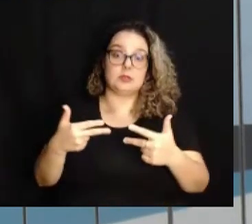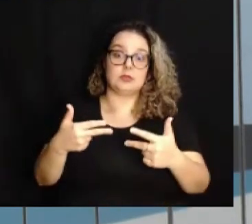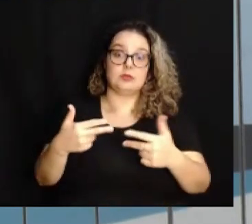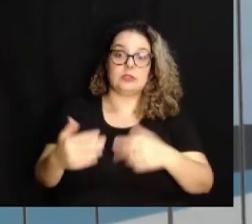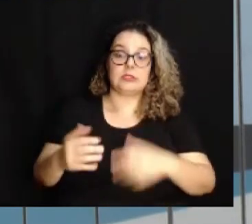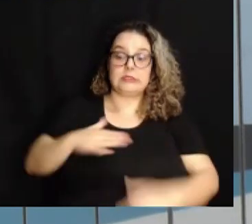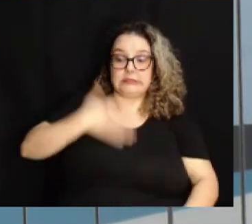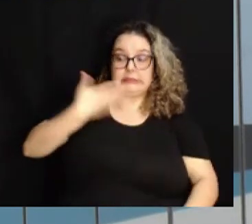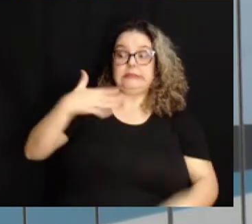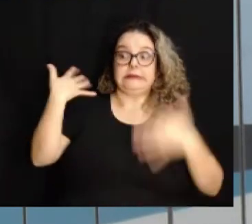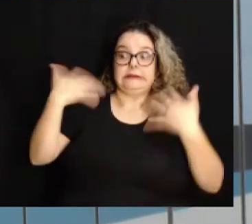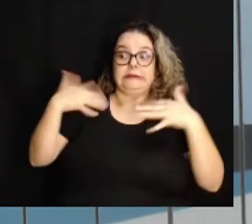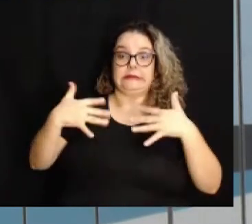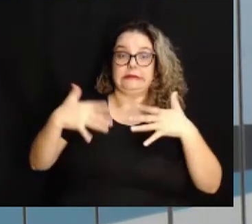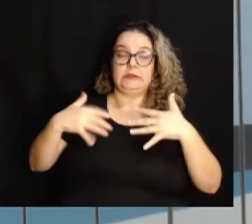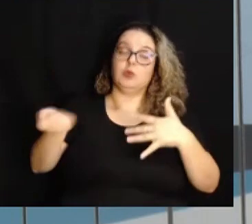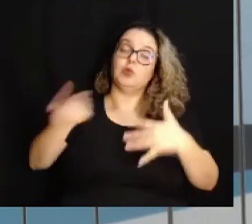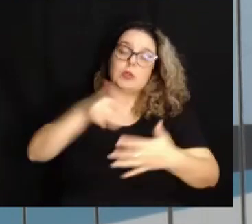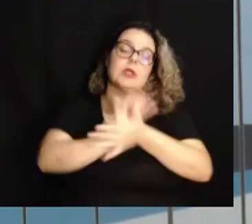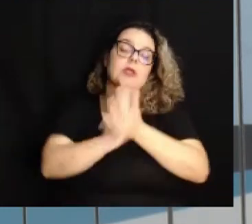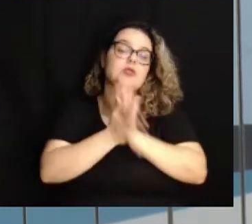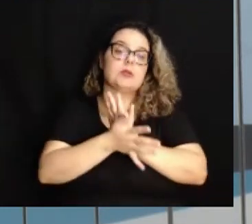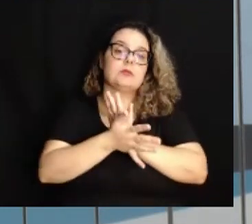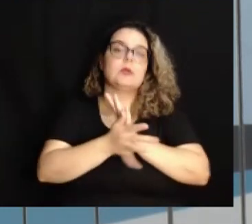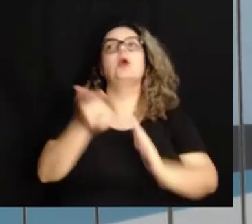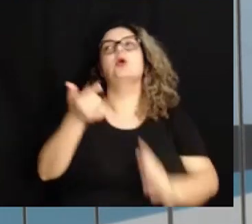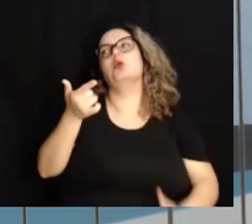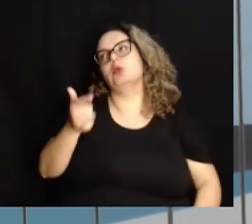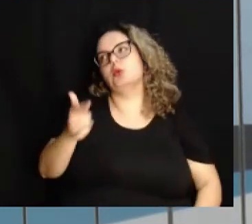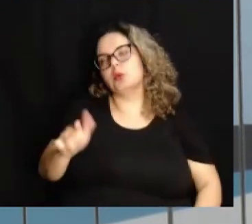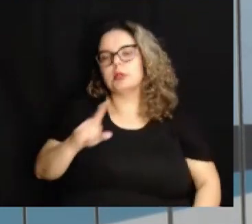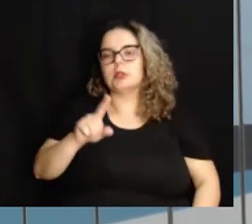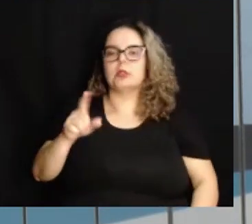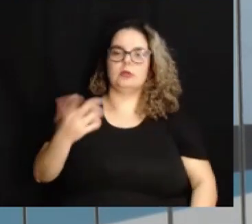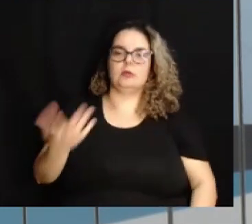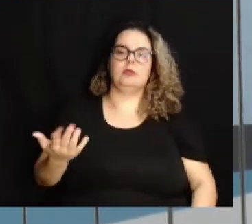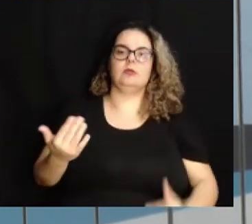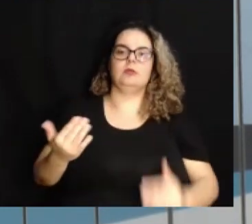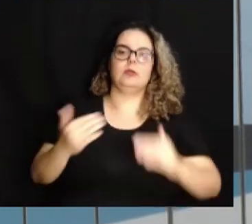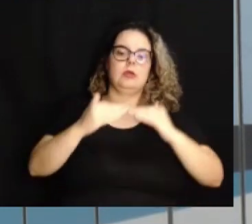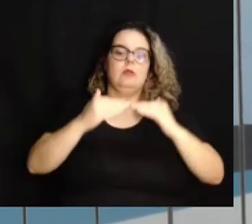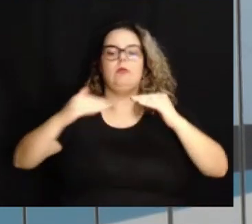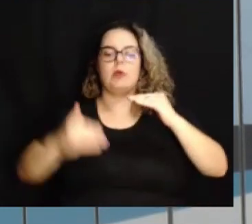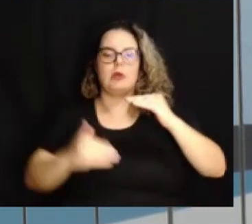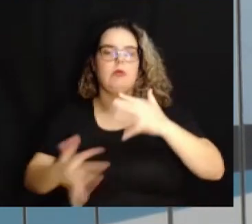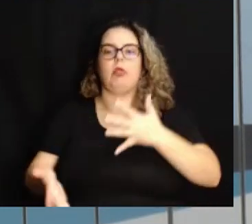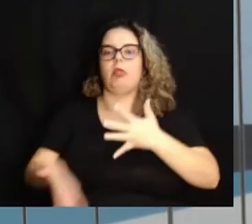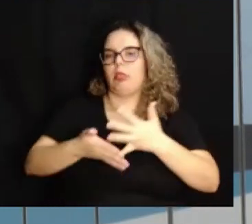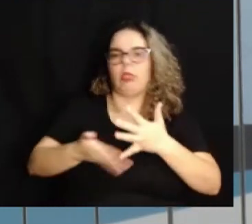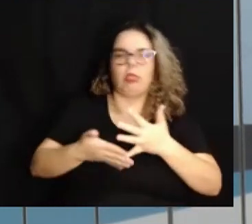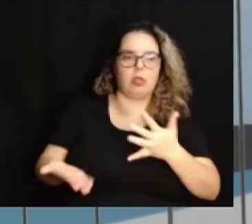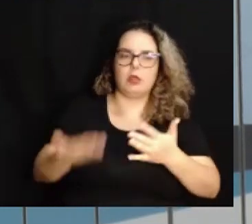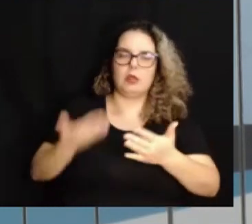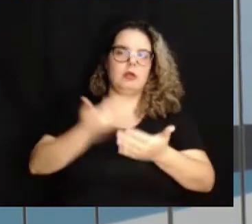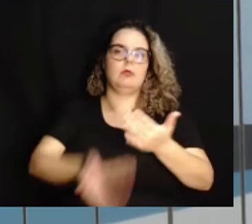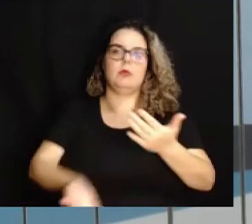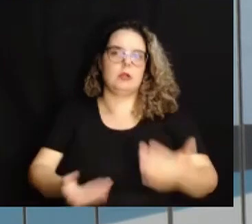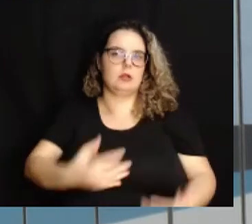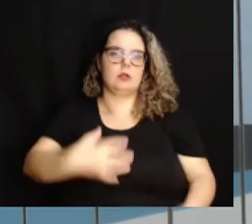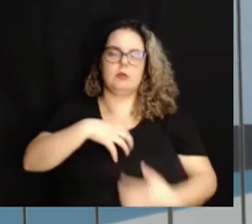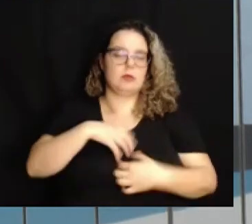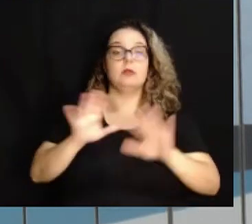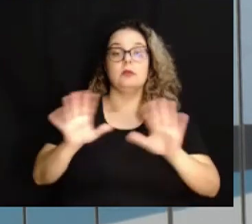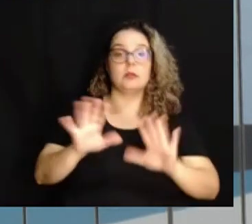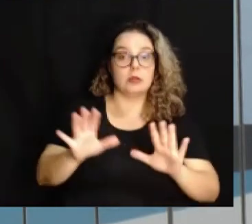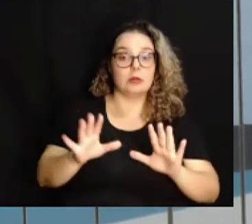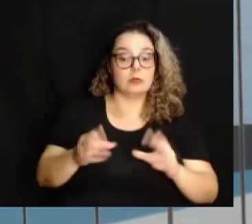destroem. Então, claro que, mais uma vez, ele não está inferiorizando ou desvalorizando o sentimento, mas ele está colocando de que justamente a